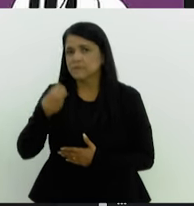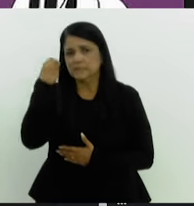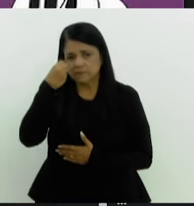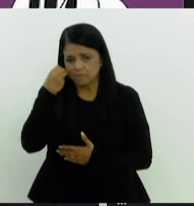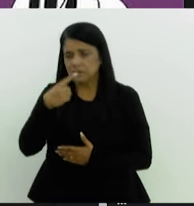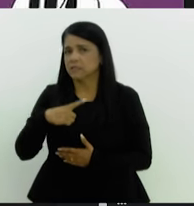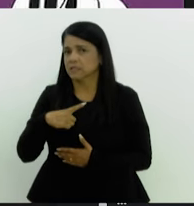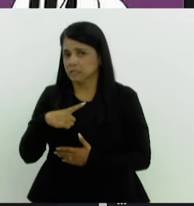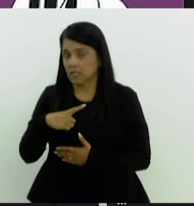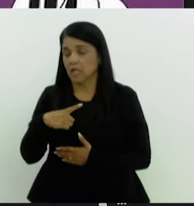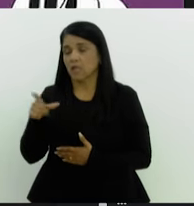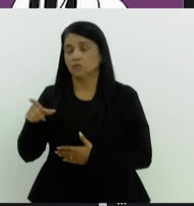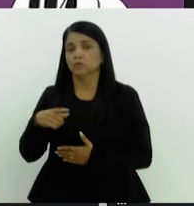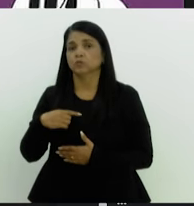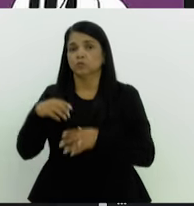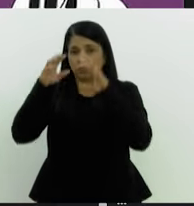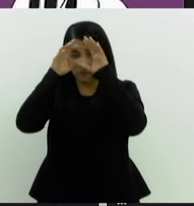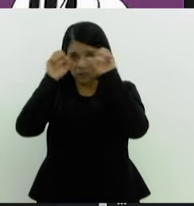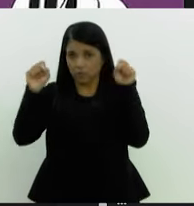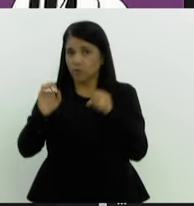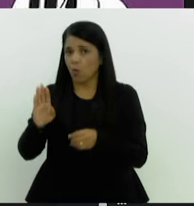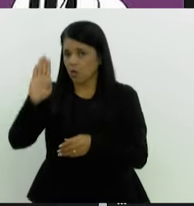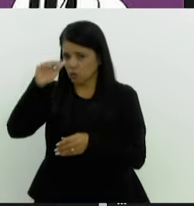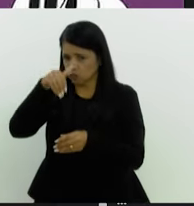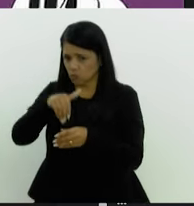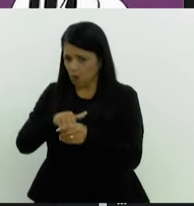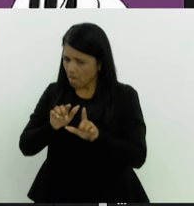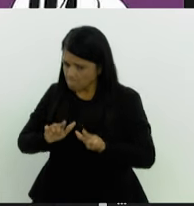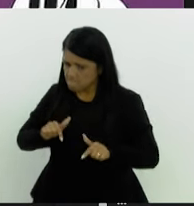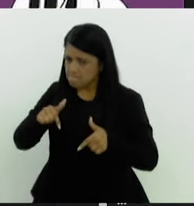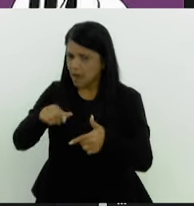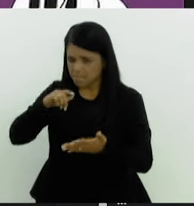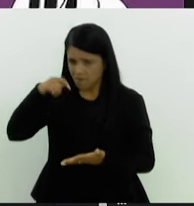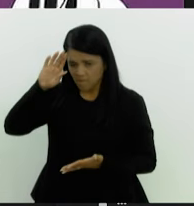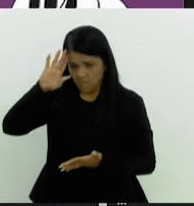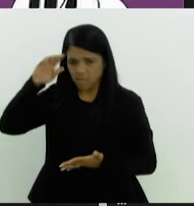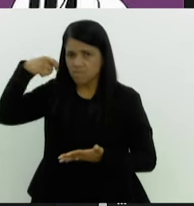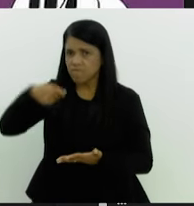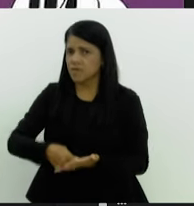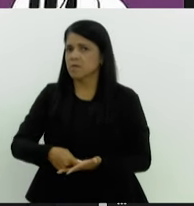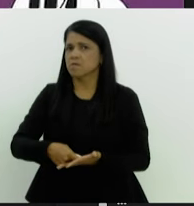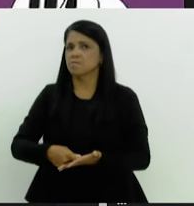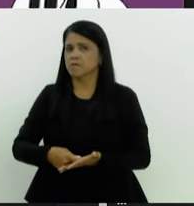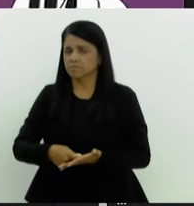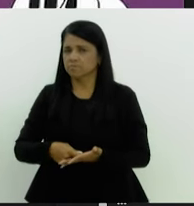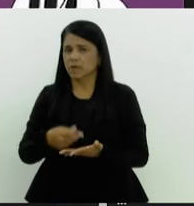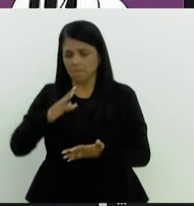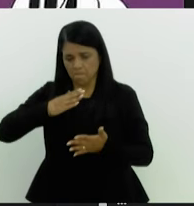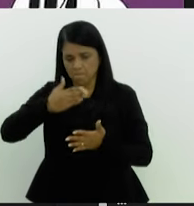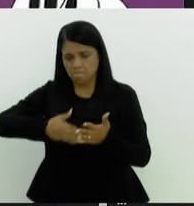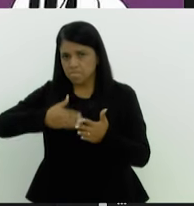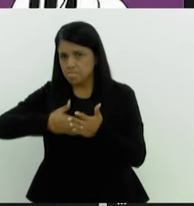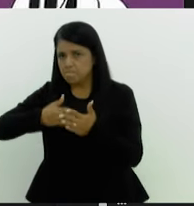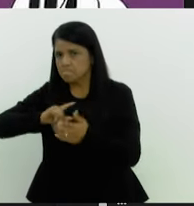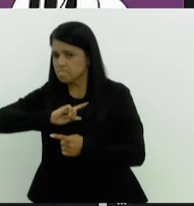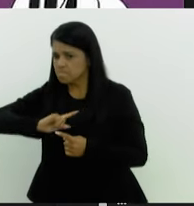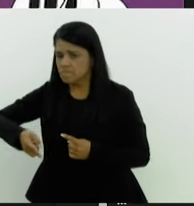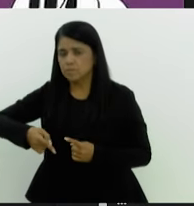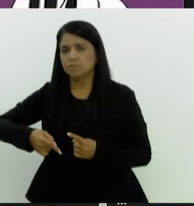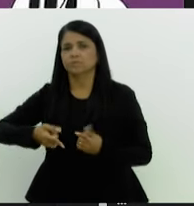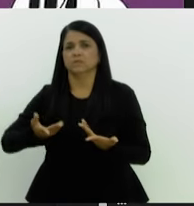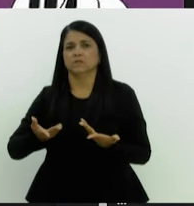tem adotado uma postura muito muito séria Muito firme para coibir essa prática que é tão nociva pro nosso